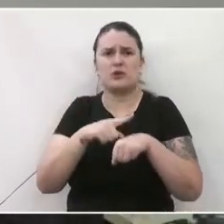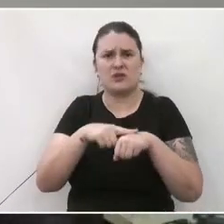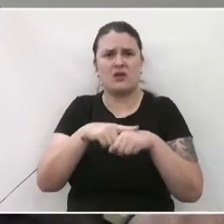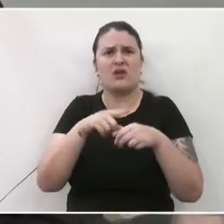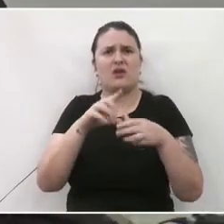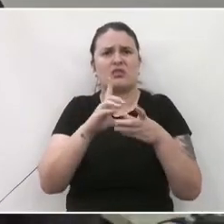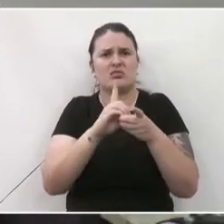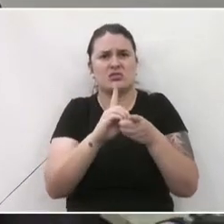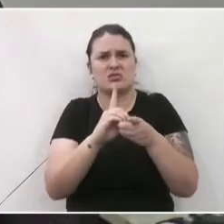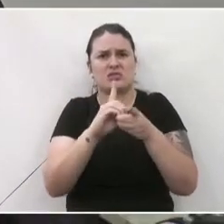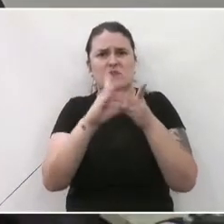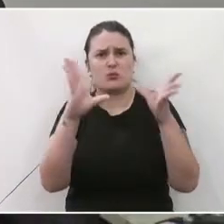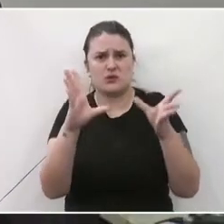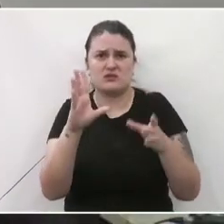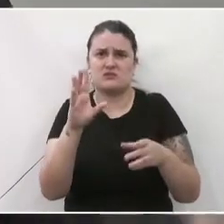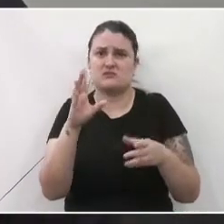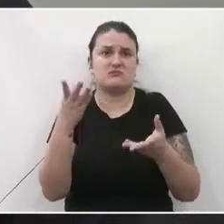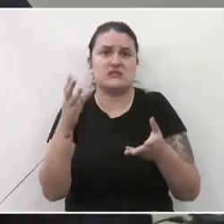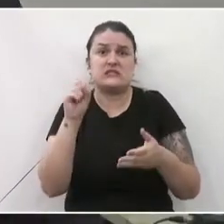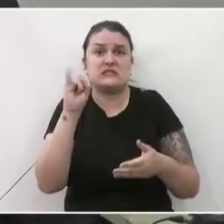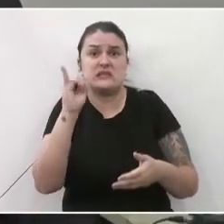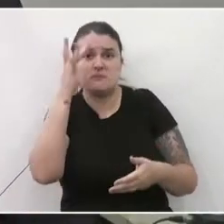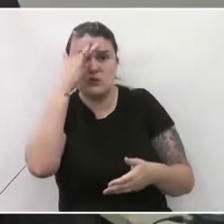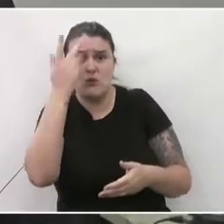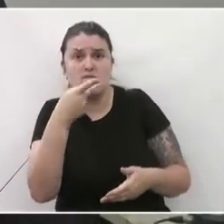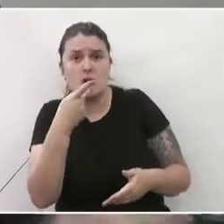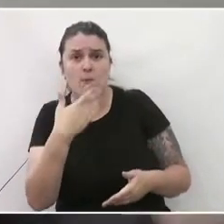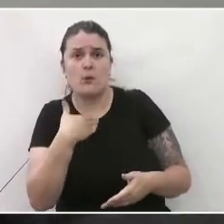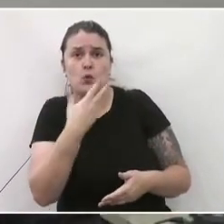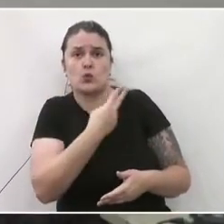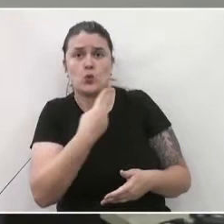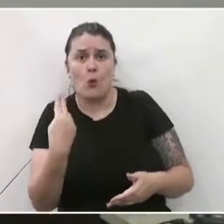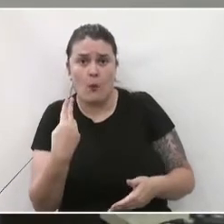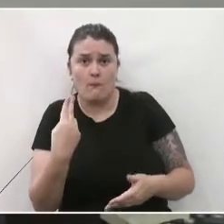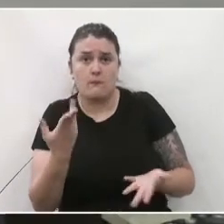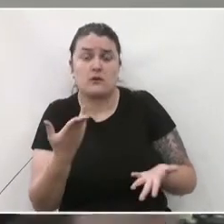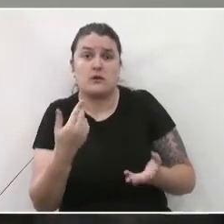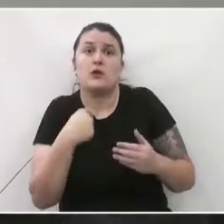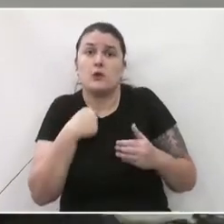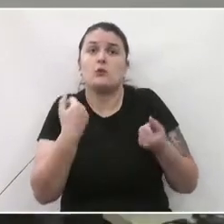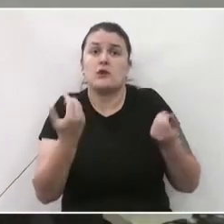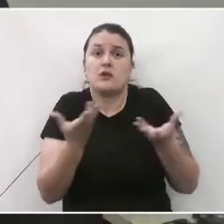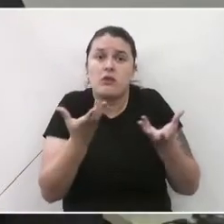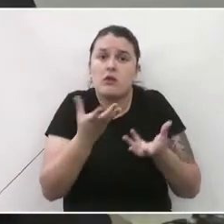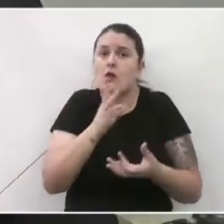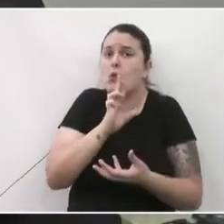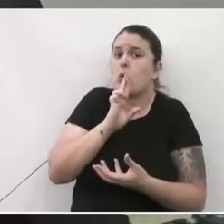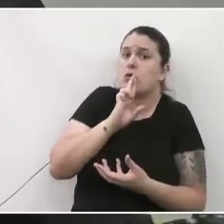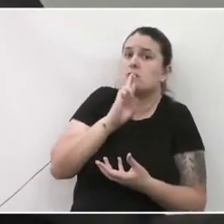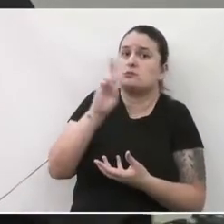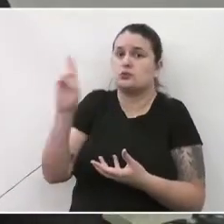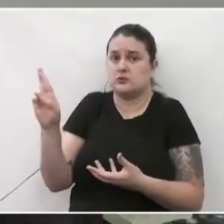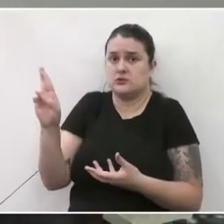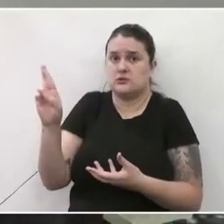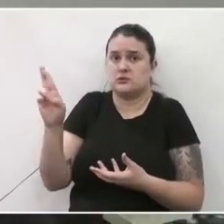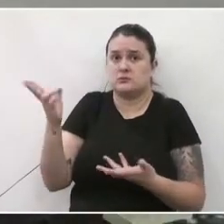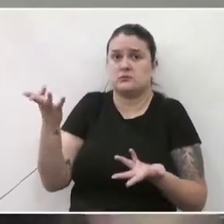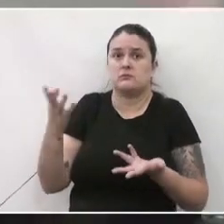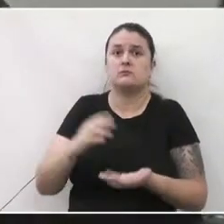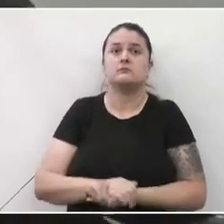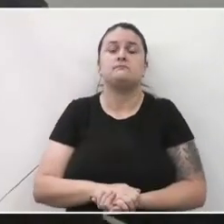que essa pessoa cita o seu nome, o mínimo que eu deveria era, no mesmo momento,